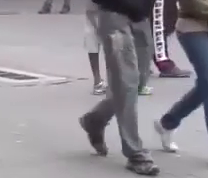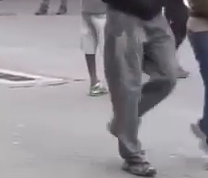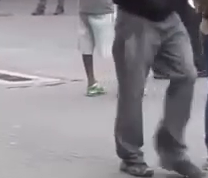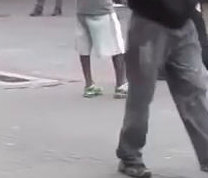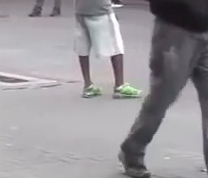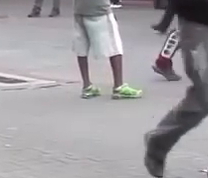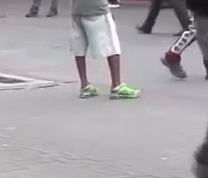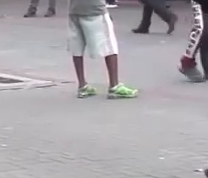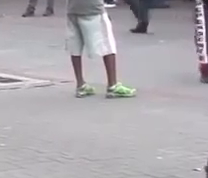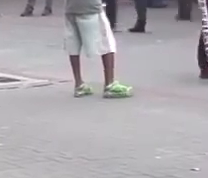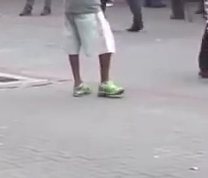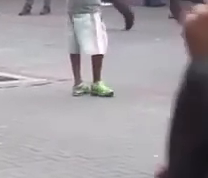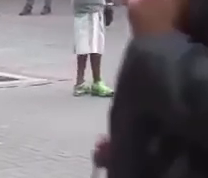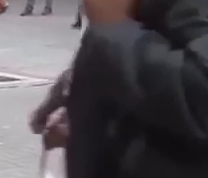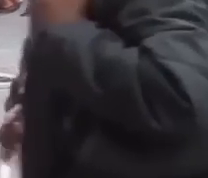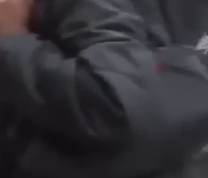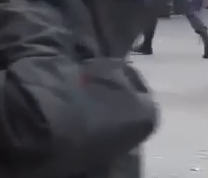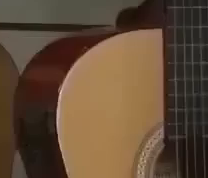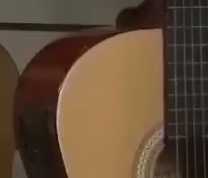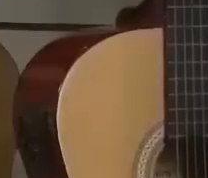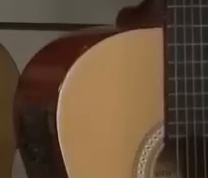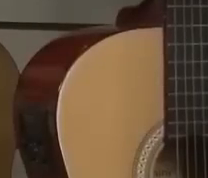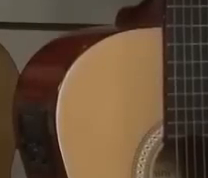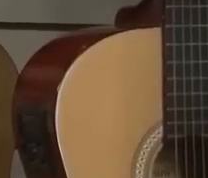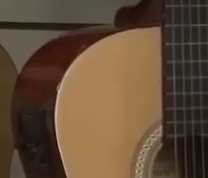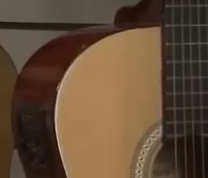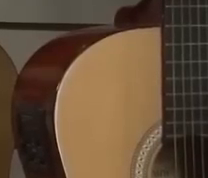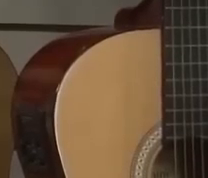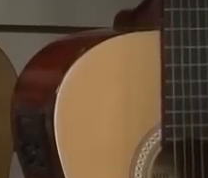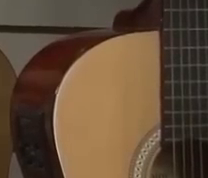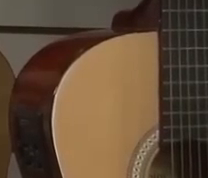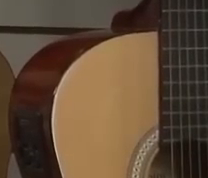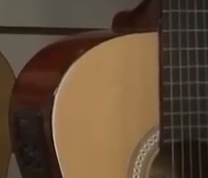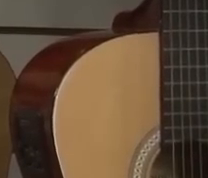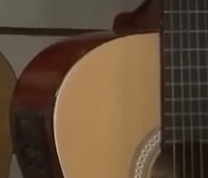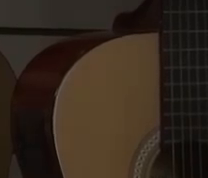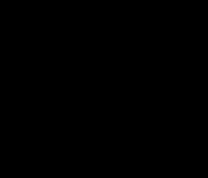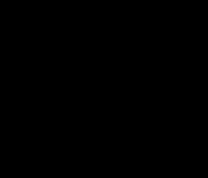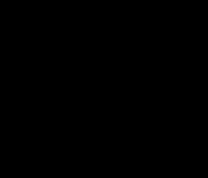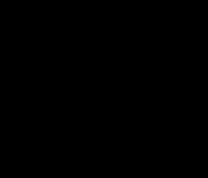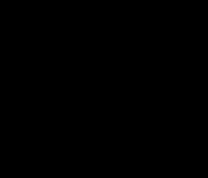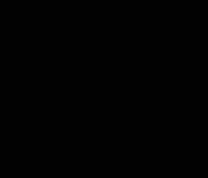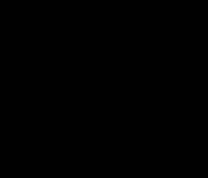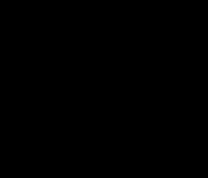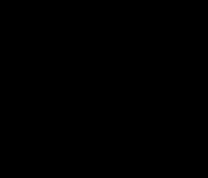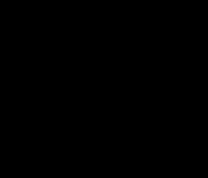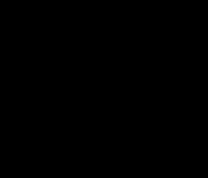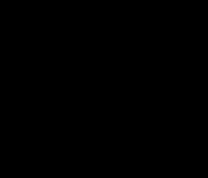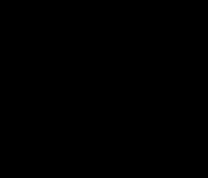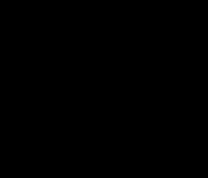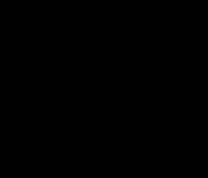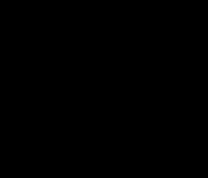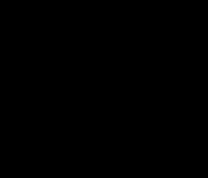estou na TV Câmara de Guarulhos. TV Câmara Guarulhos, o canal da cidadania.